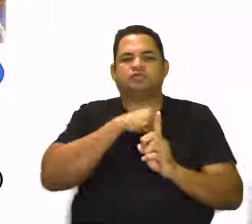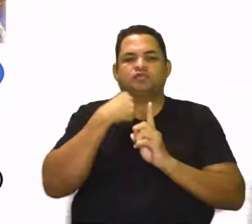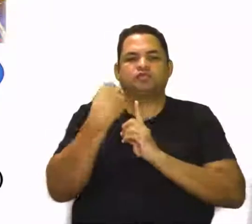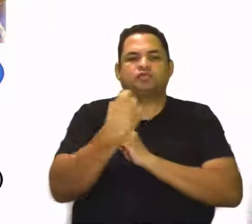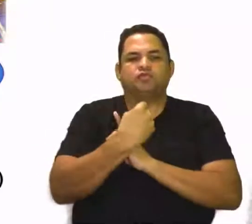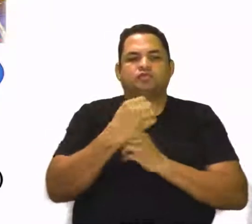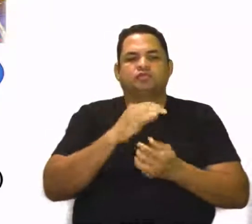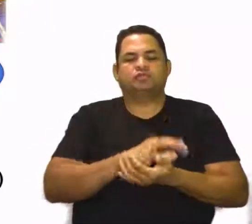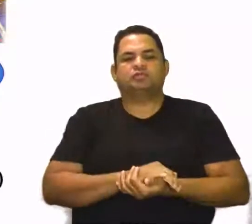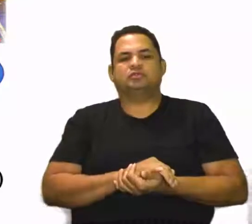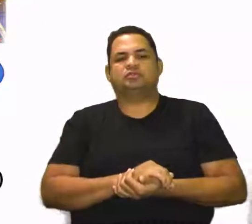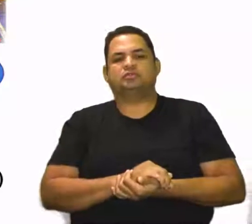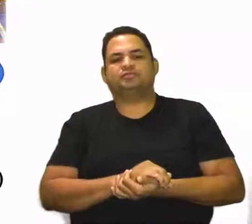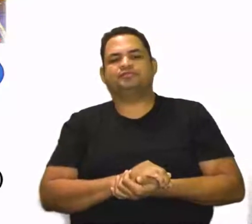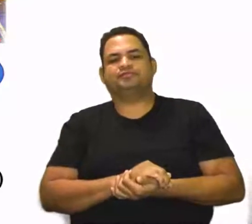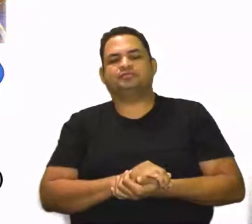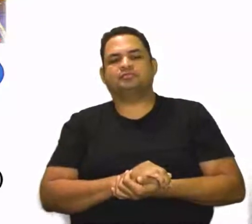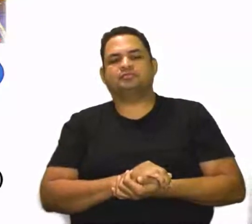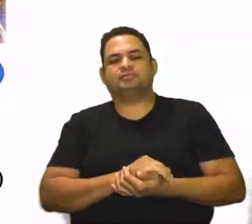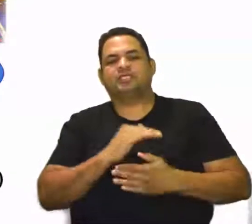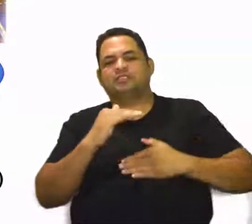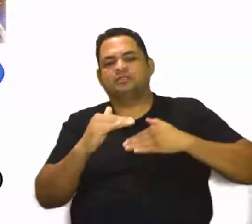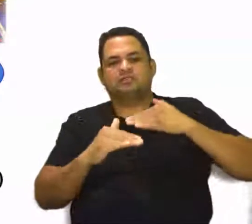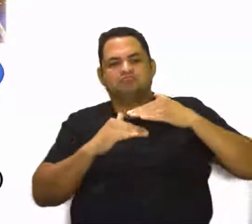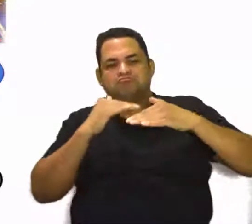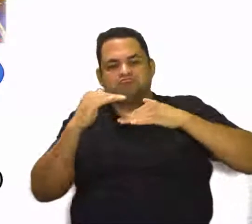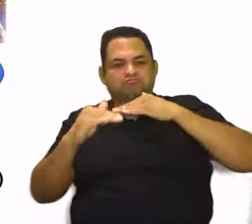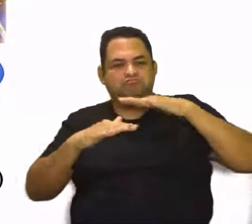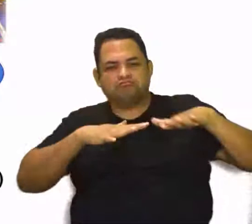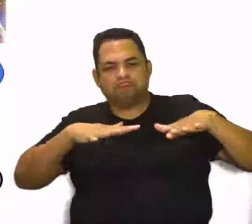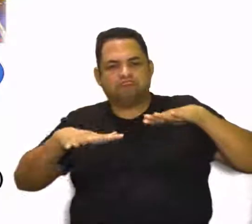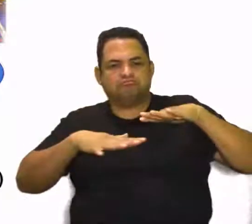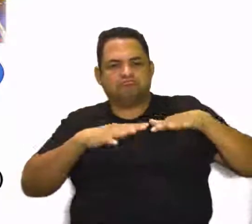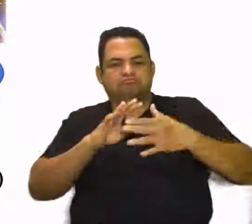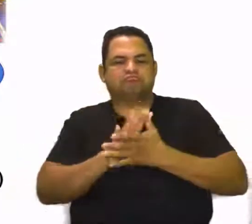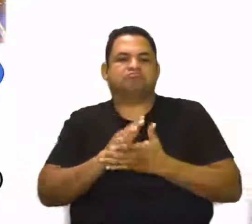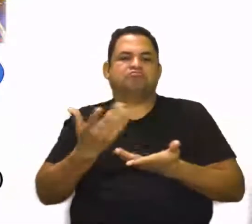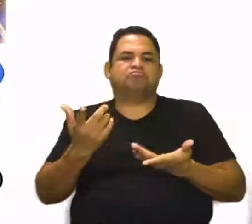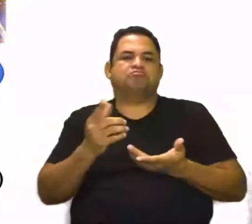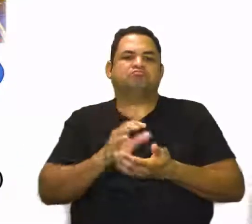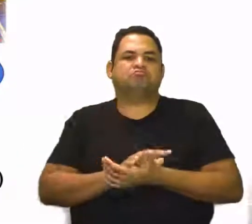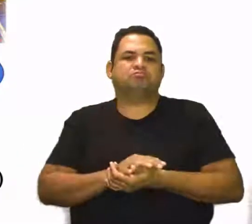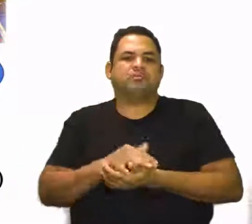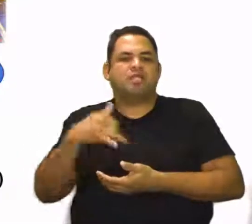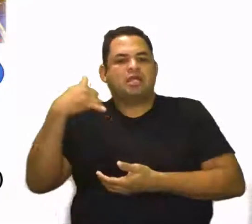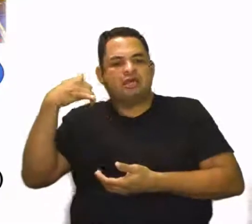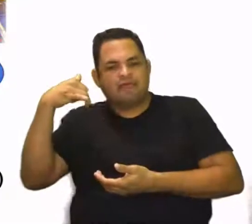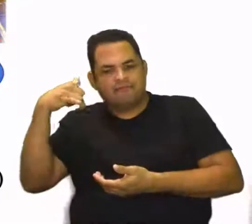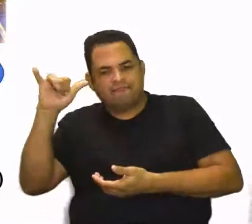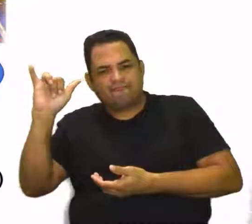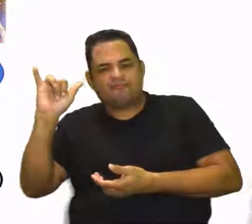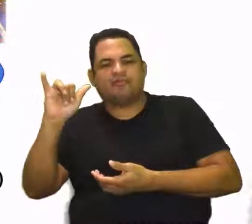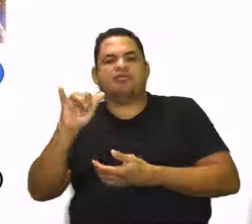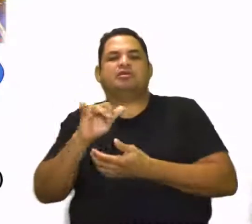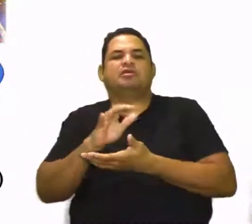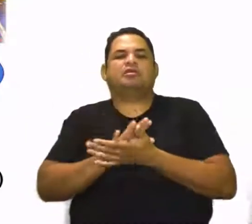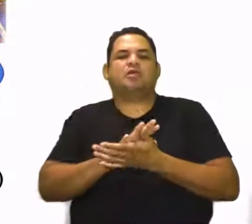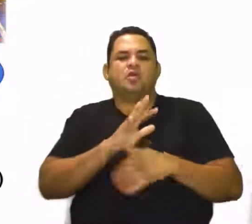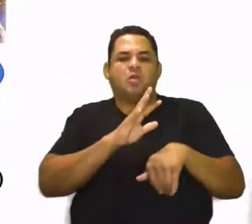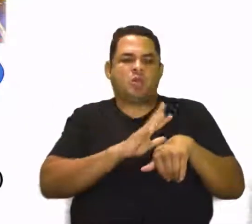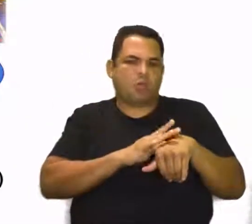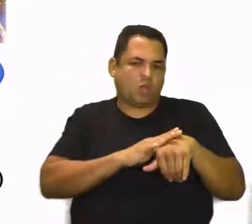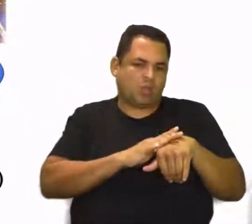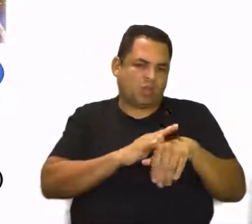mais ainda, né? Ainda tem aí nessa sequência o desenvolvimento motor vai sendo melhorado, prevenir aí